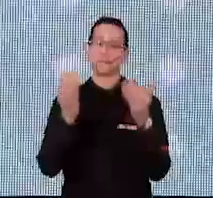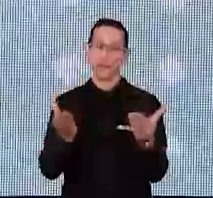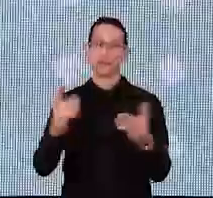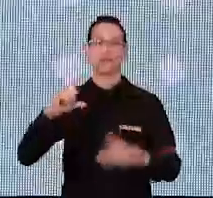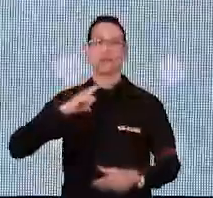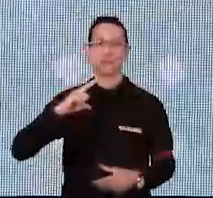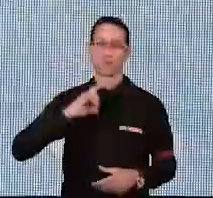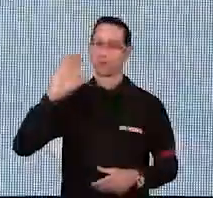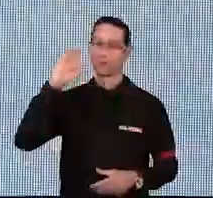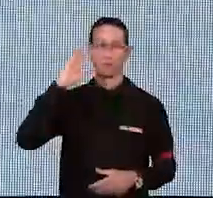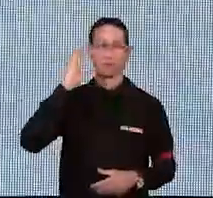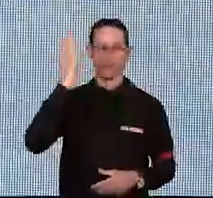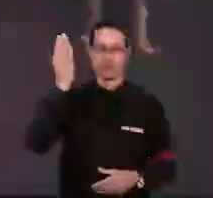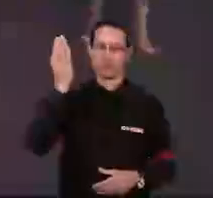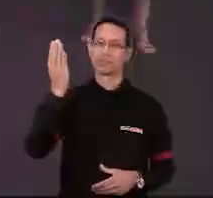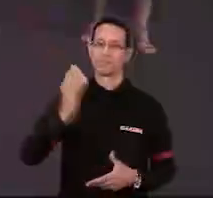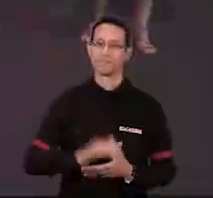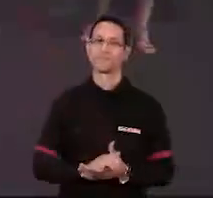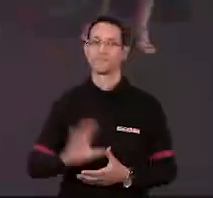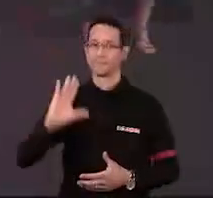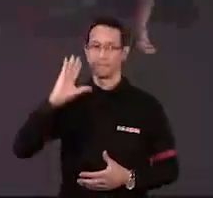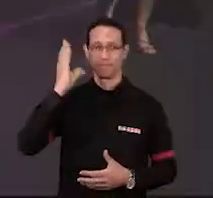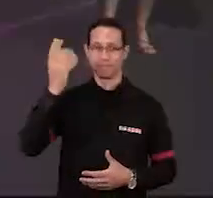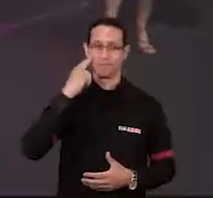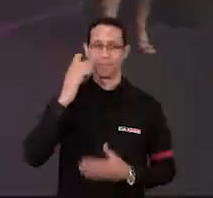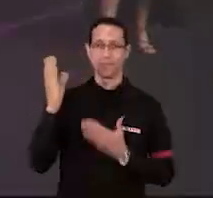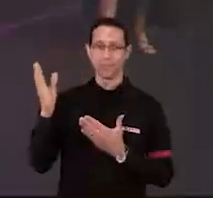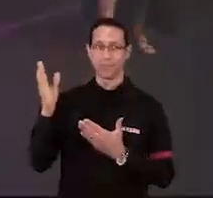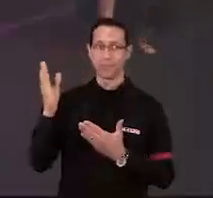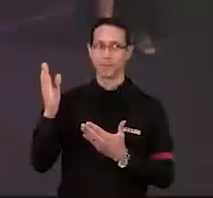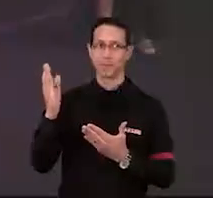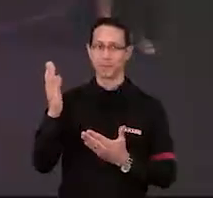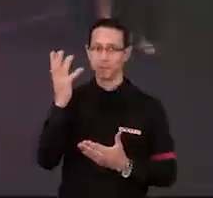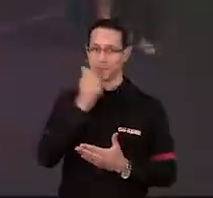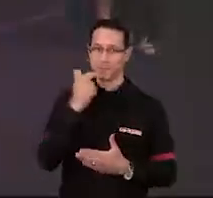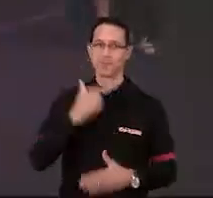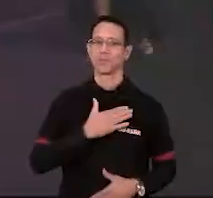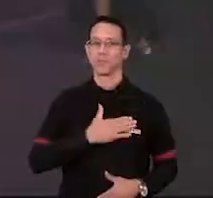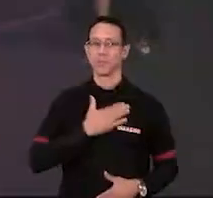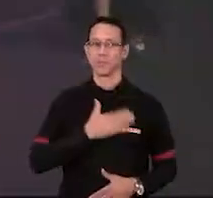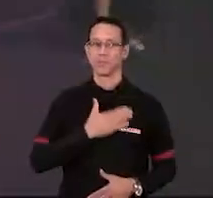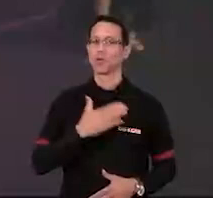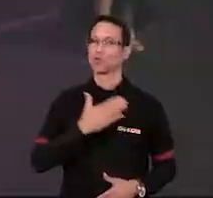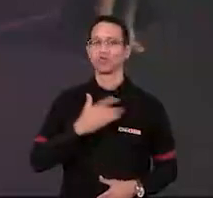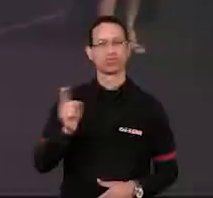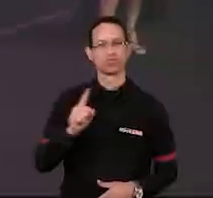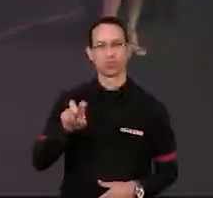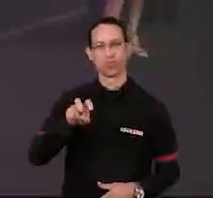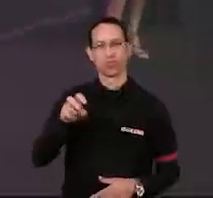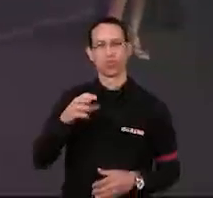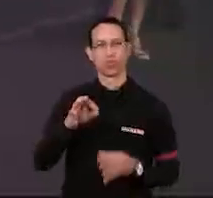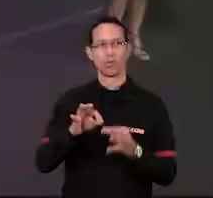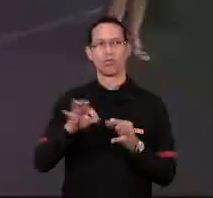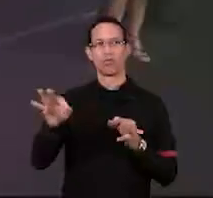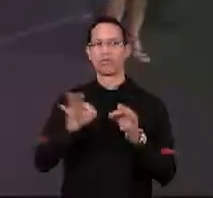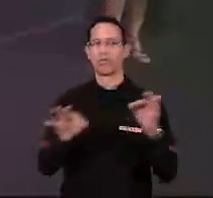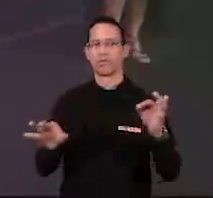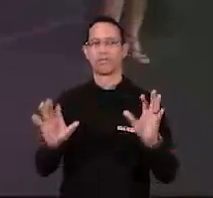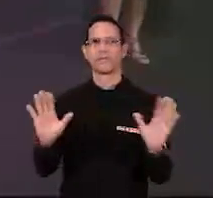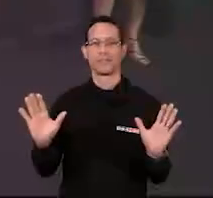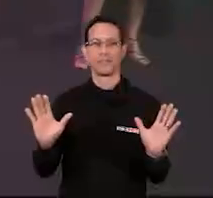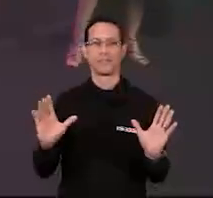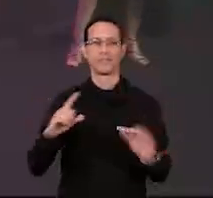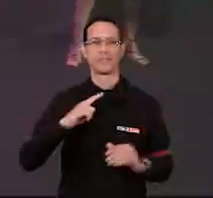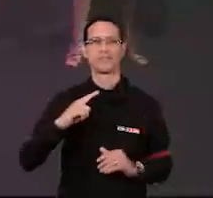essa situação, né? Desse quadro que eu achei que ficou maravilhoso. A Cris não gostou porque achou que ele ficou comprido, mas eu gostei demais.